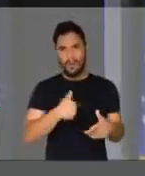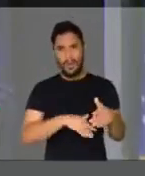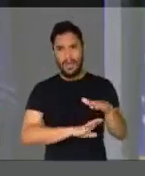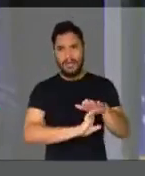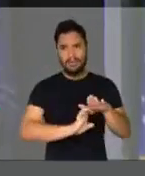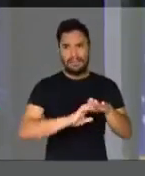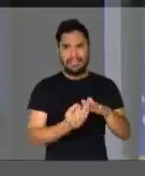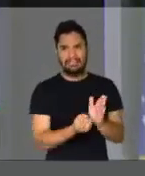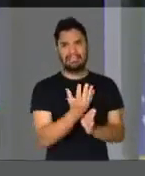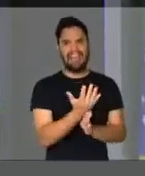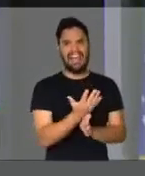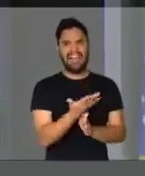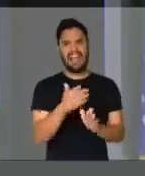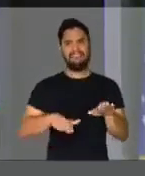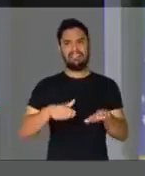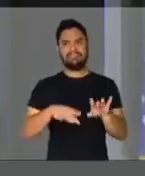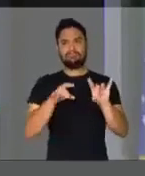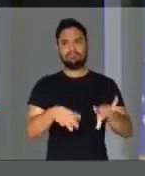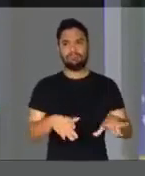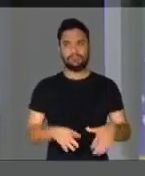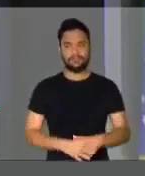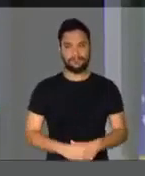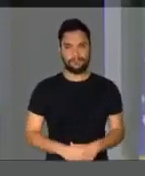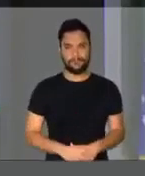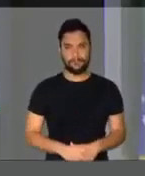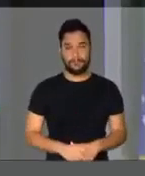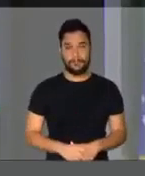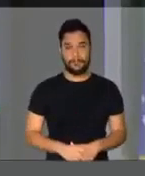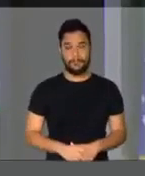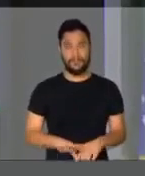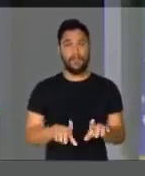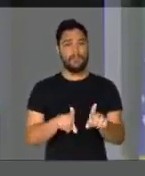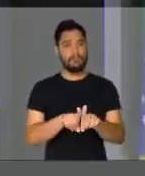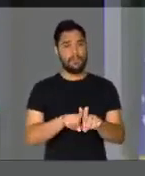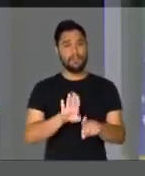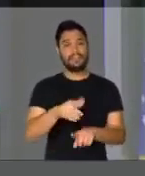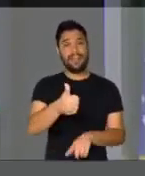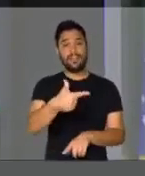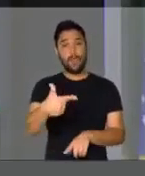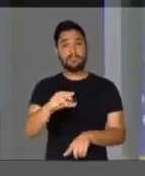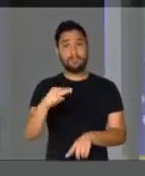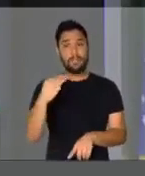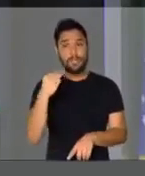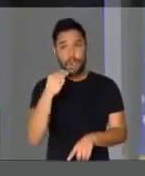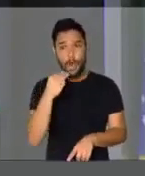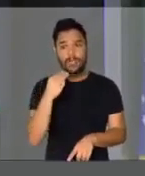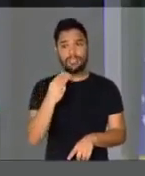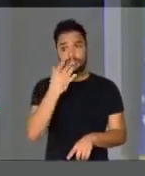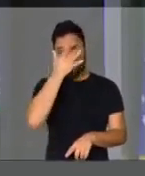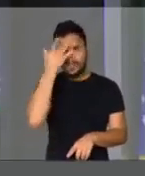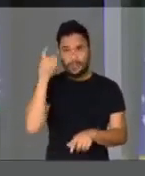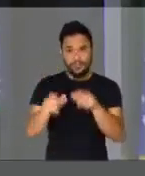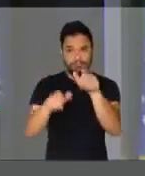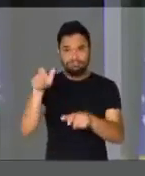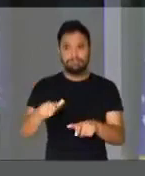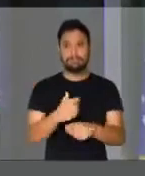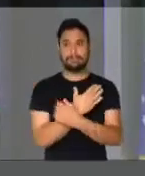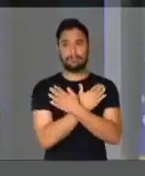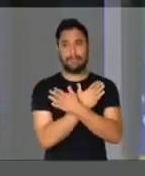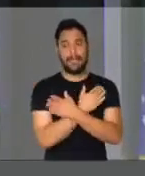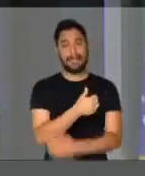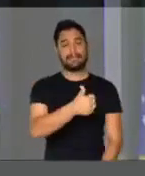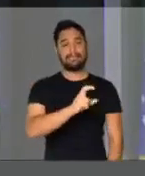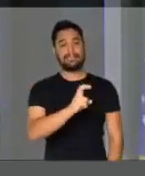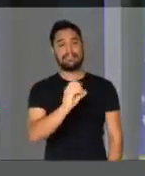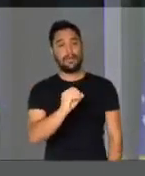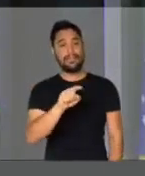a empreender e a fazer o Brasil crescer. Encontrei mais de 12 milhões de desempregados no país e mais de